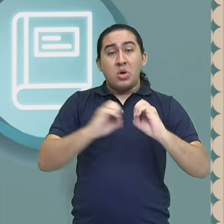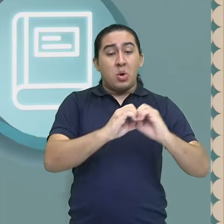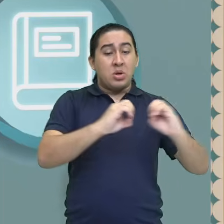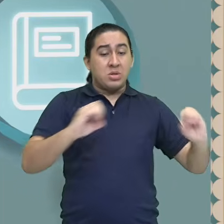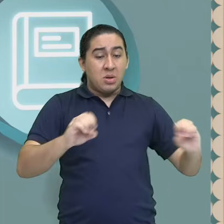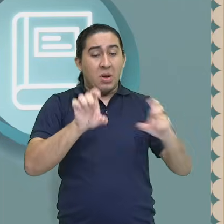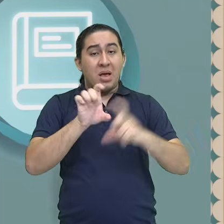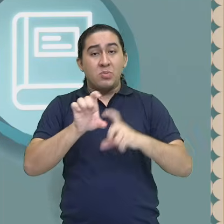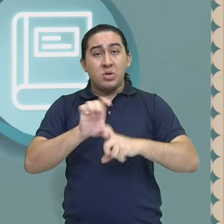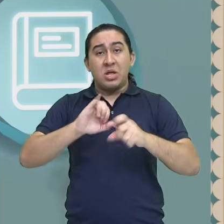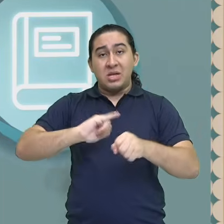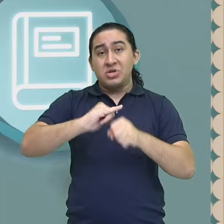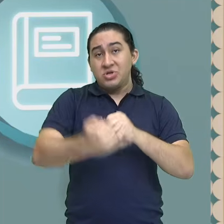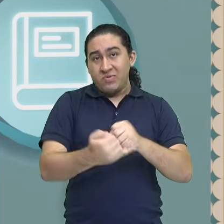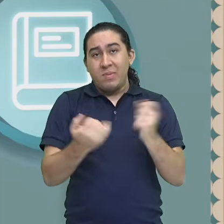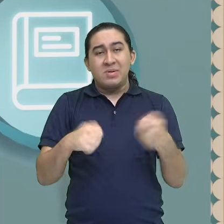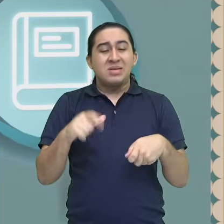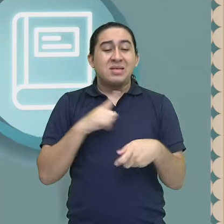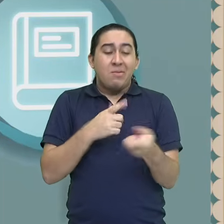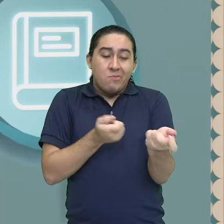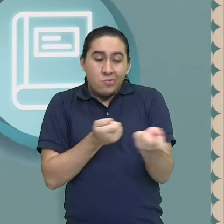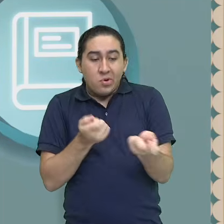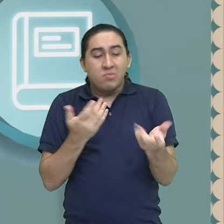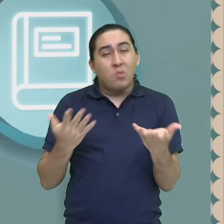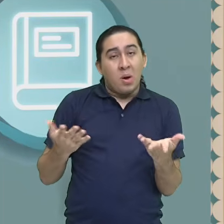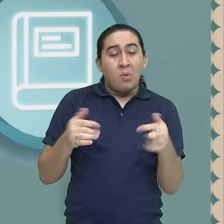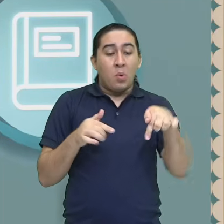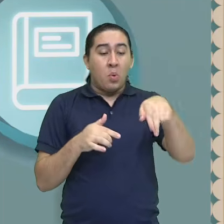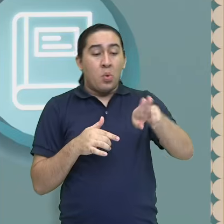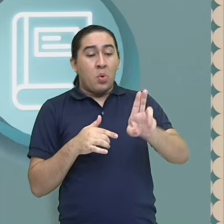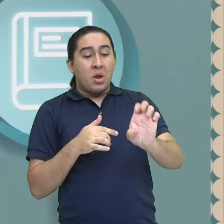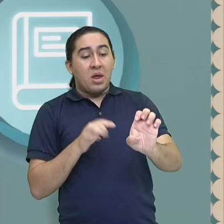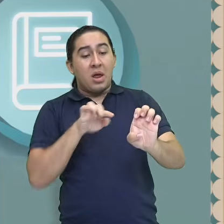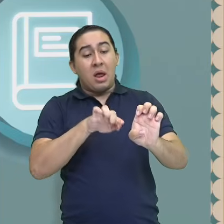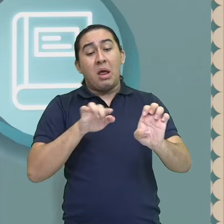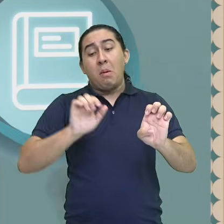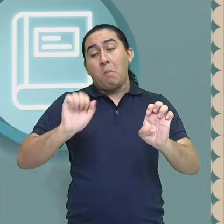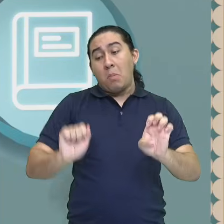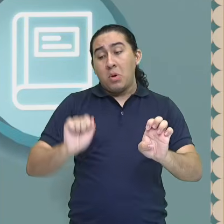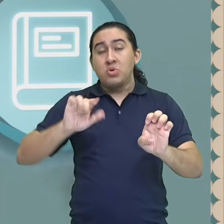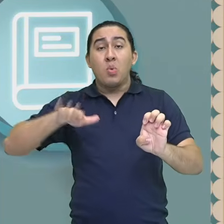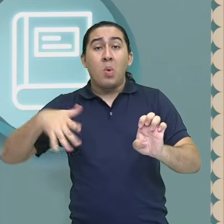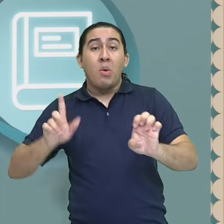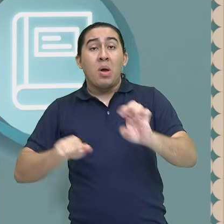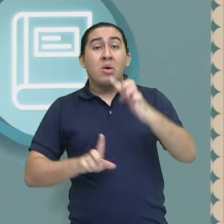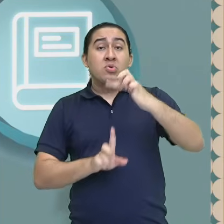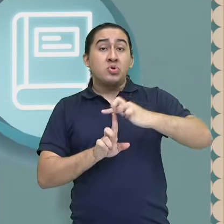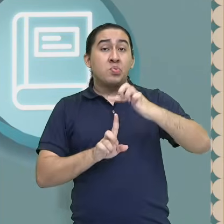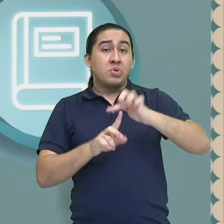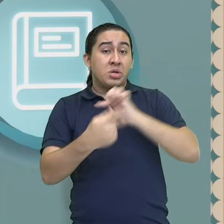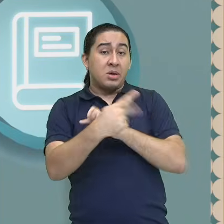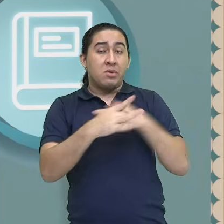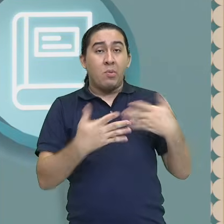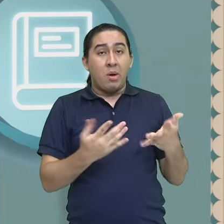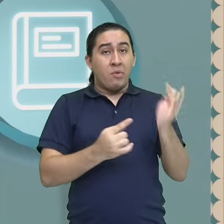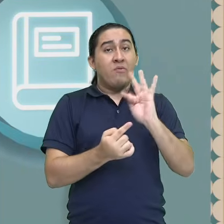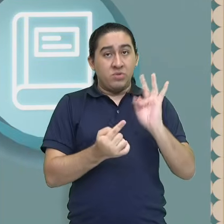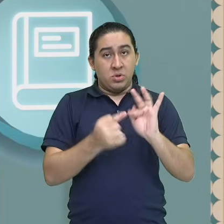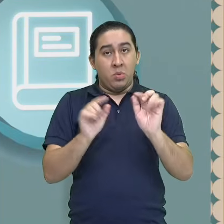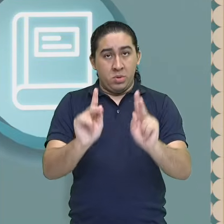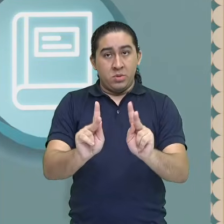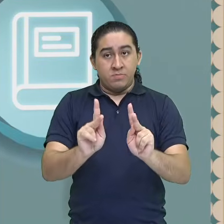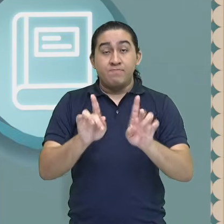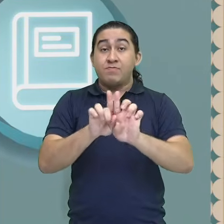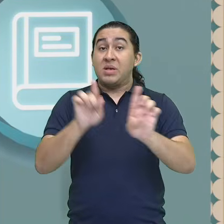subordinada adjetiva, aí você vai ter que ver, quando aparecer o que, né, qual é a classificação dele, qual é a função.